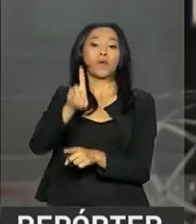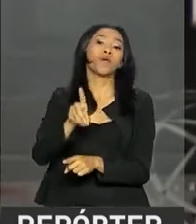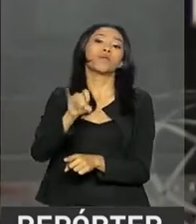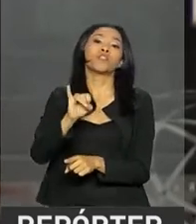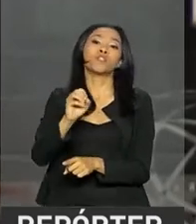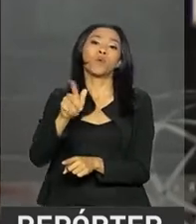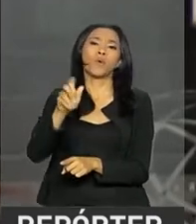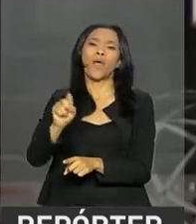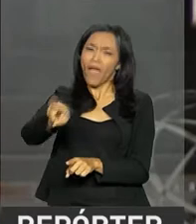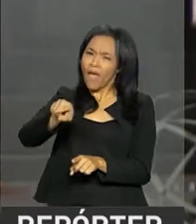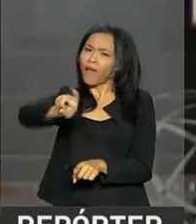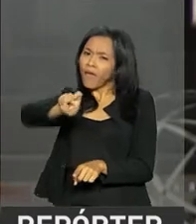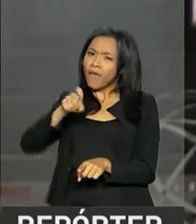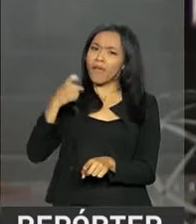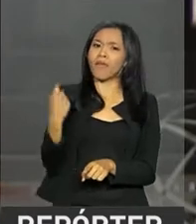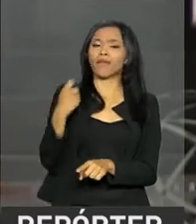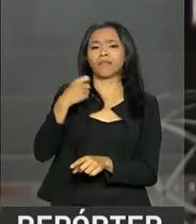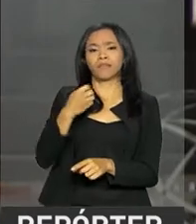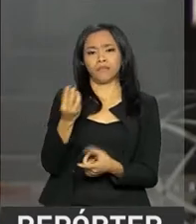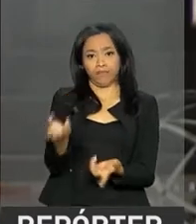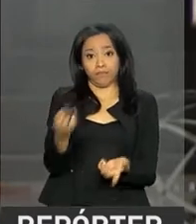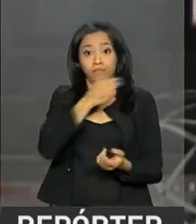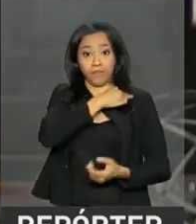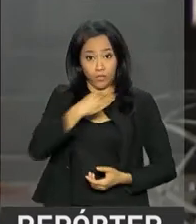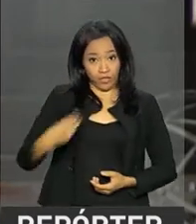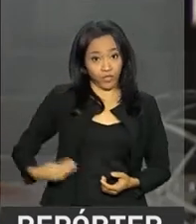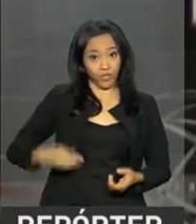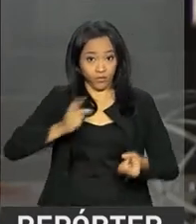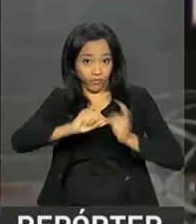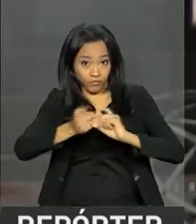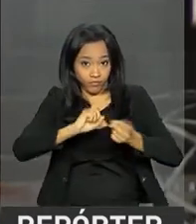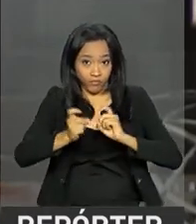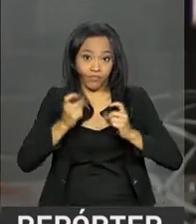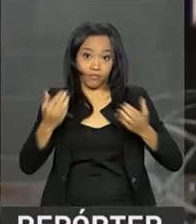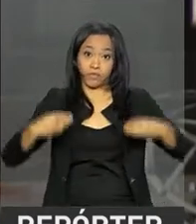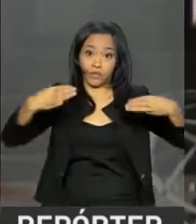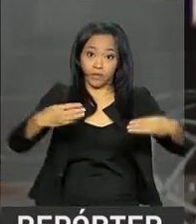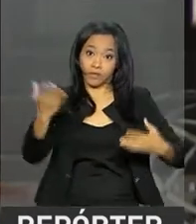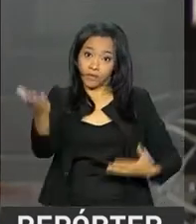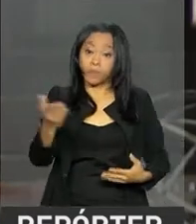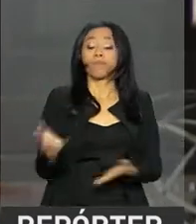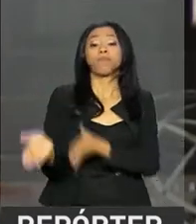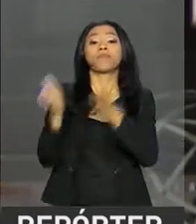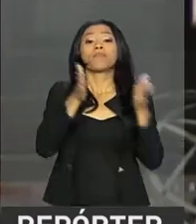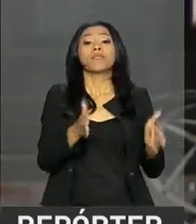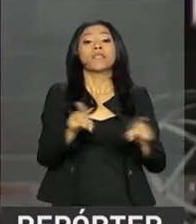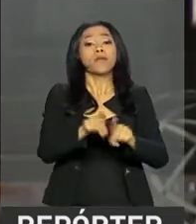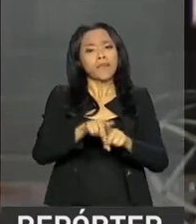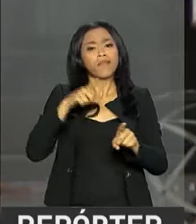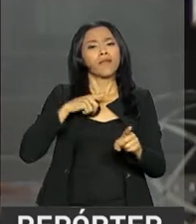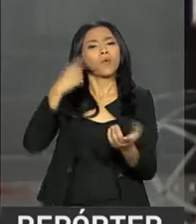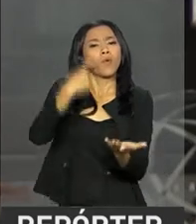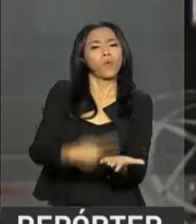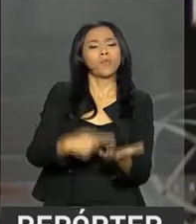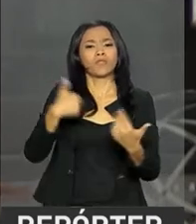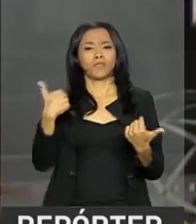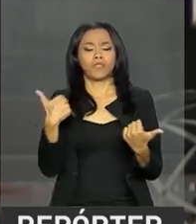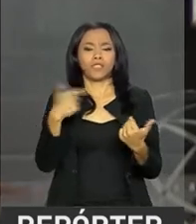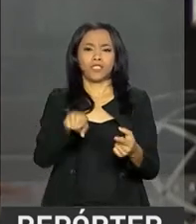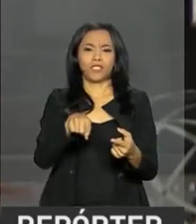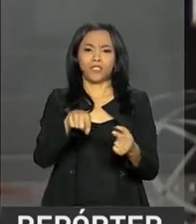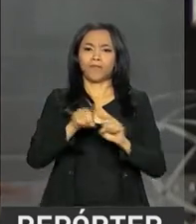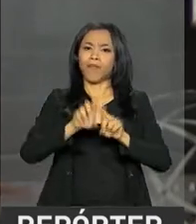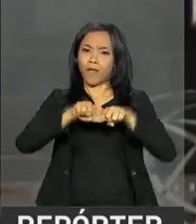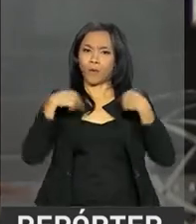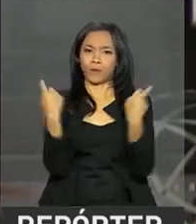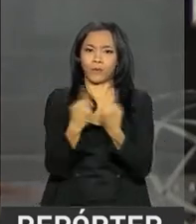Planejamento, Desenvolvimento e Gestão. Também estão previstas na agenda de Michel Temer reuniões no período da tarde aqui no